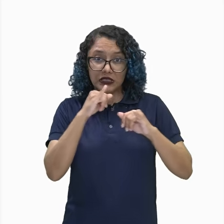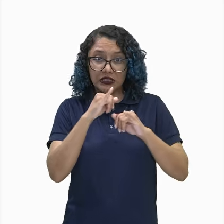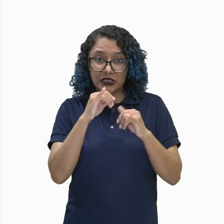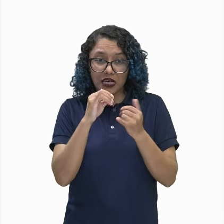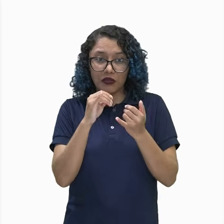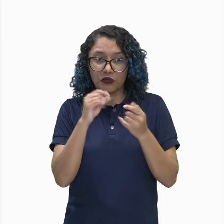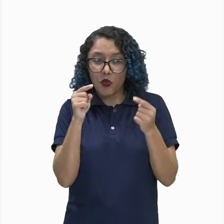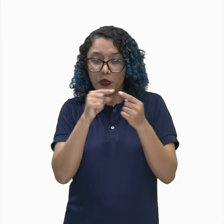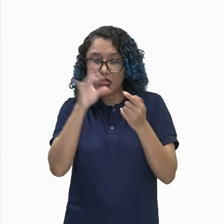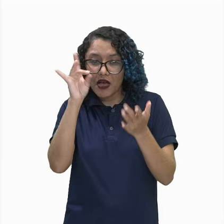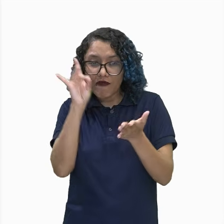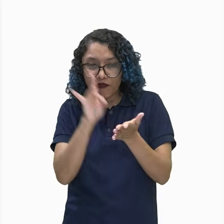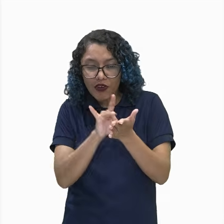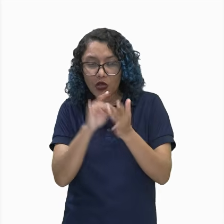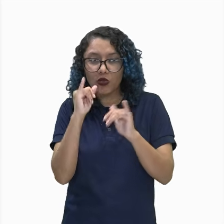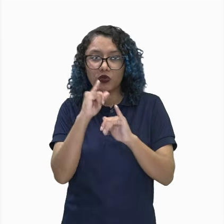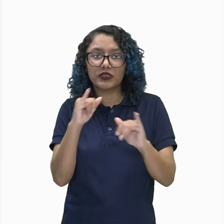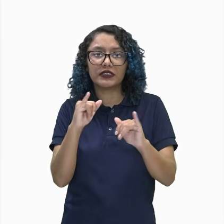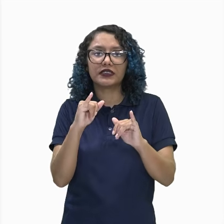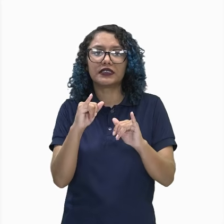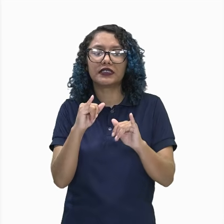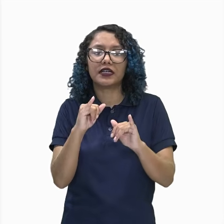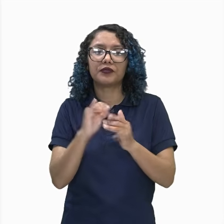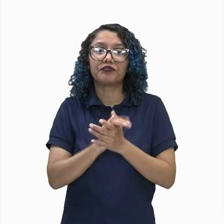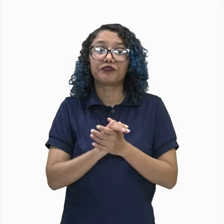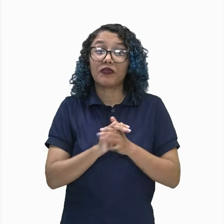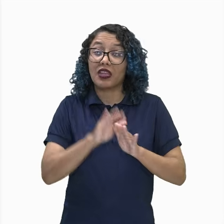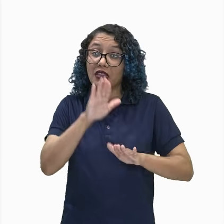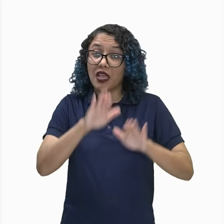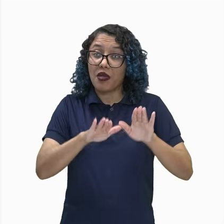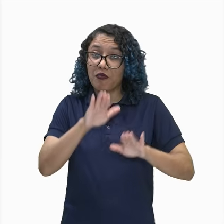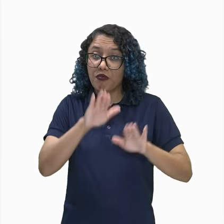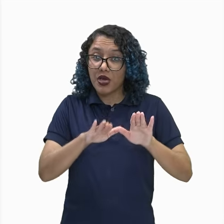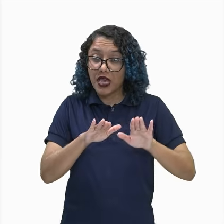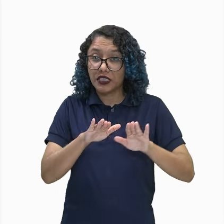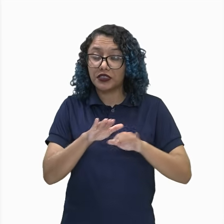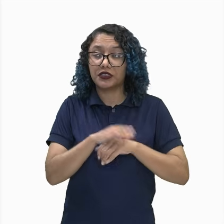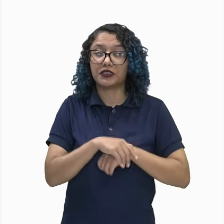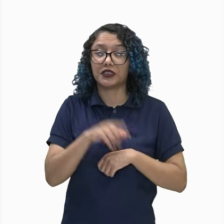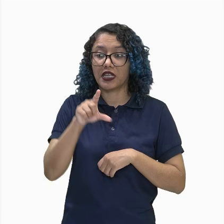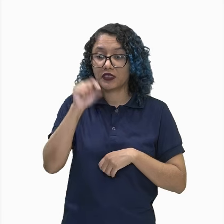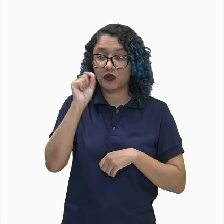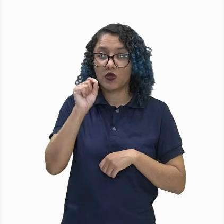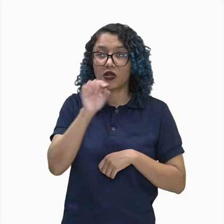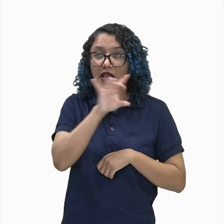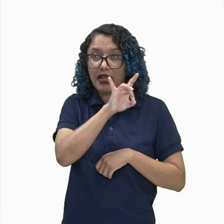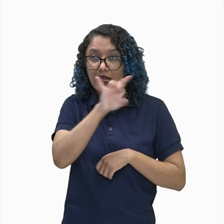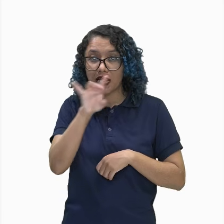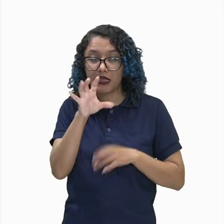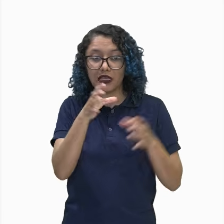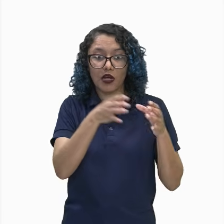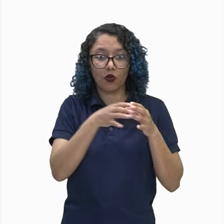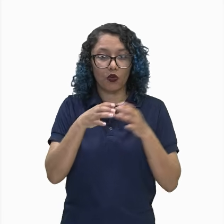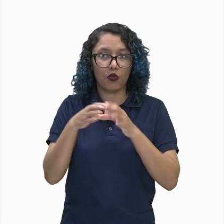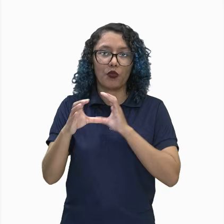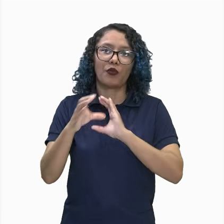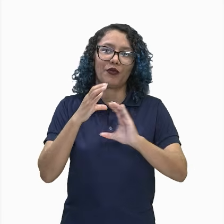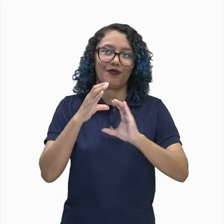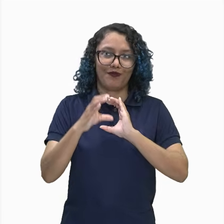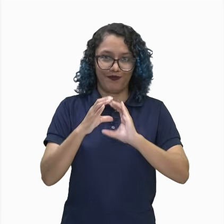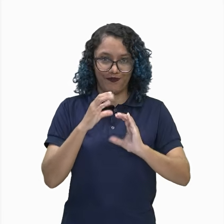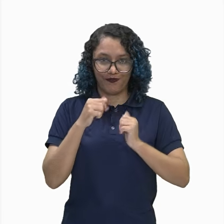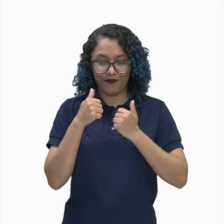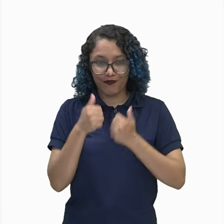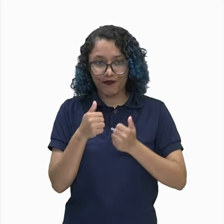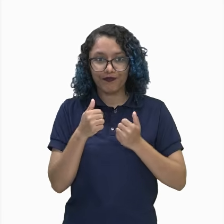notícia? Depende muito de qual é a linha editorial de cada um desses grupos de comunicação. Muito bem, então eu vou trazer